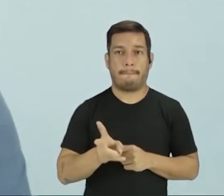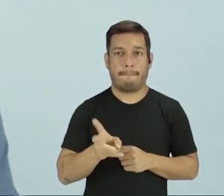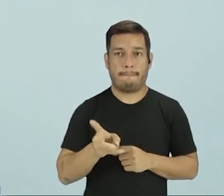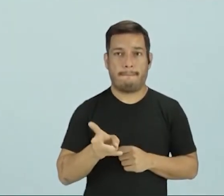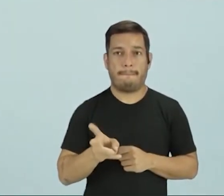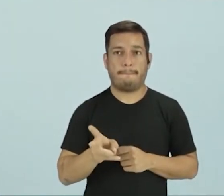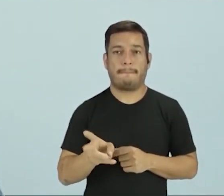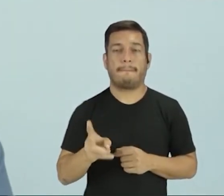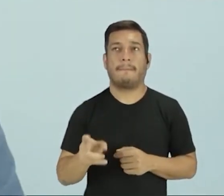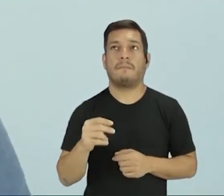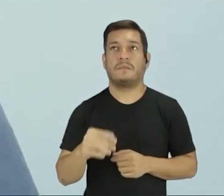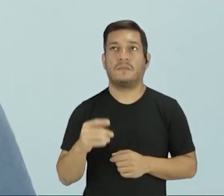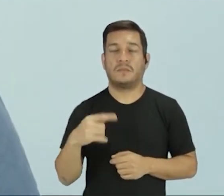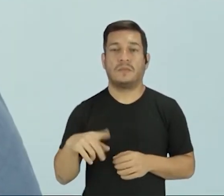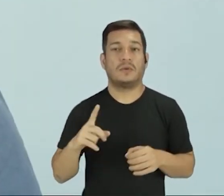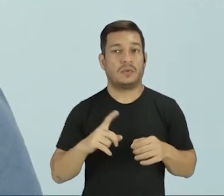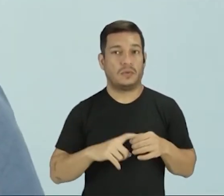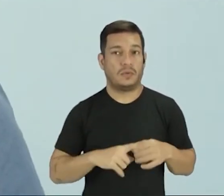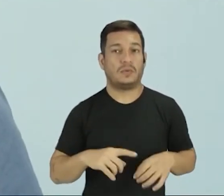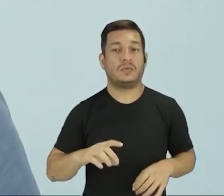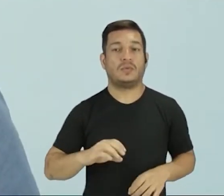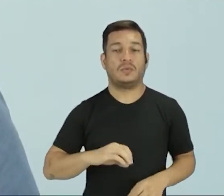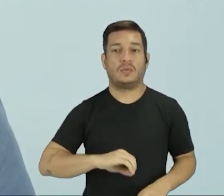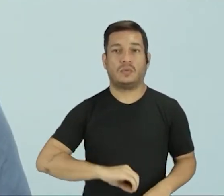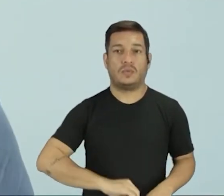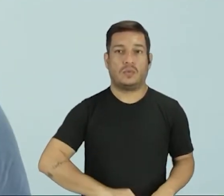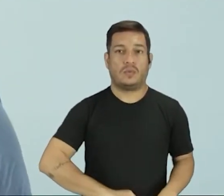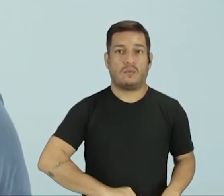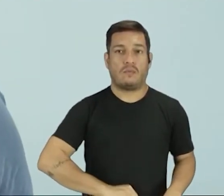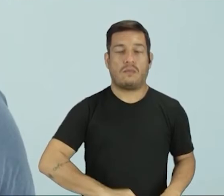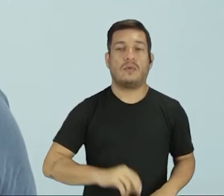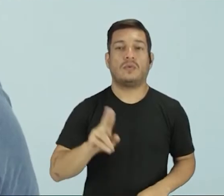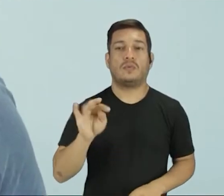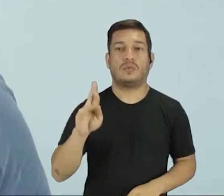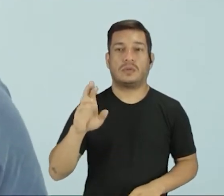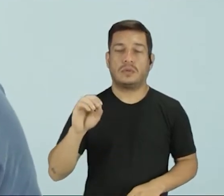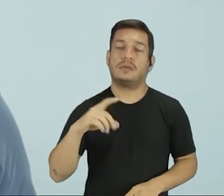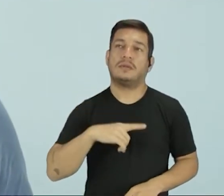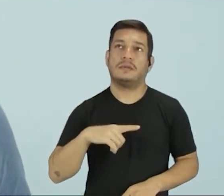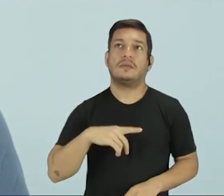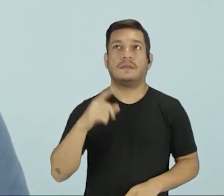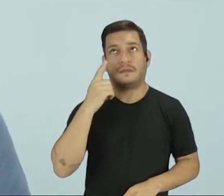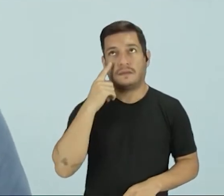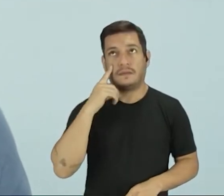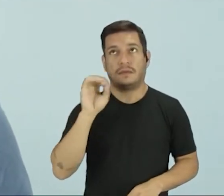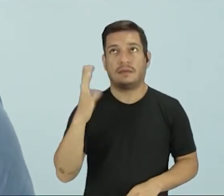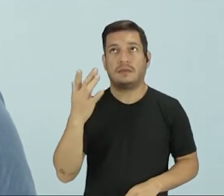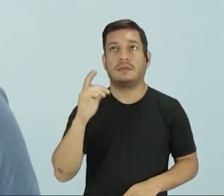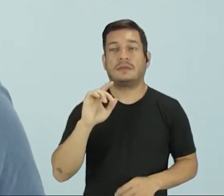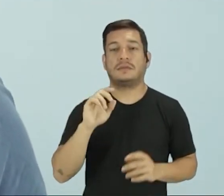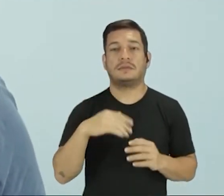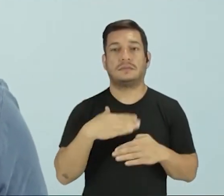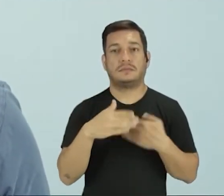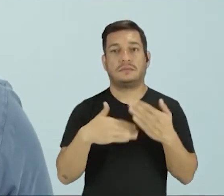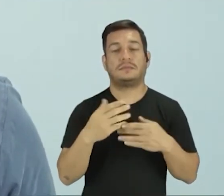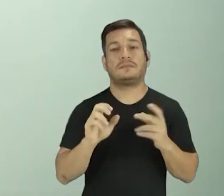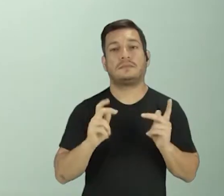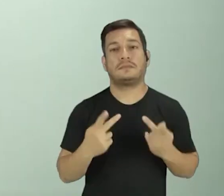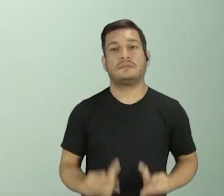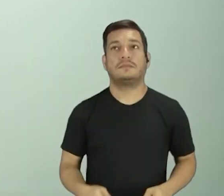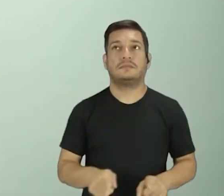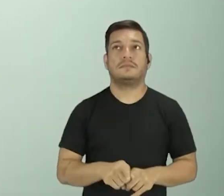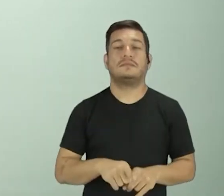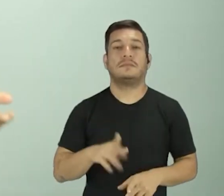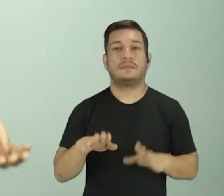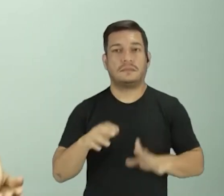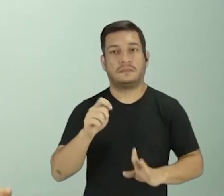lá do embrião no útero, tá? A gente tem casos, a gente vai ver isso em reprodução humana, né, que muitas vezes